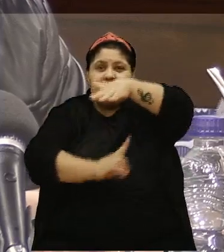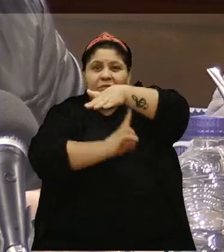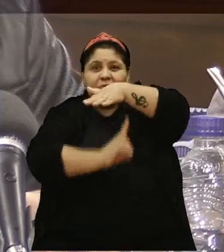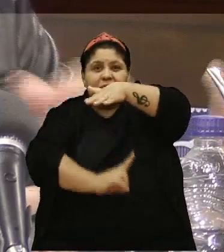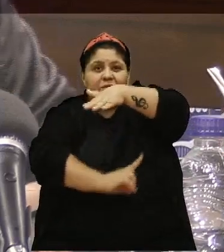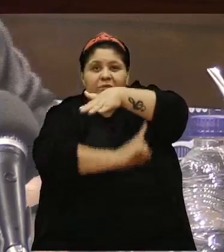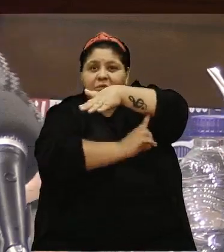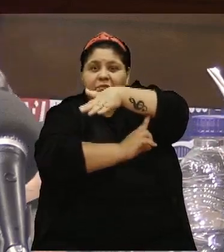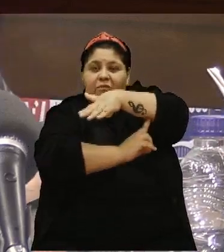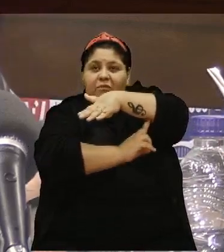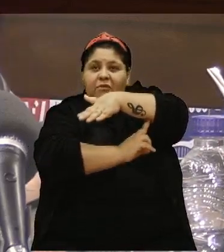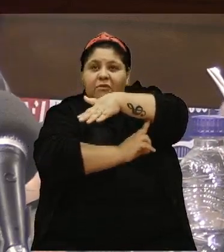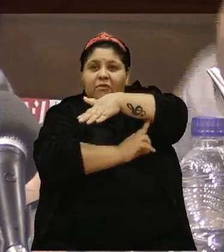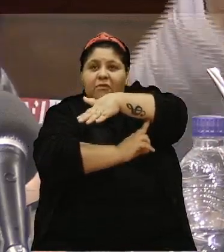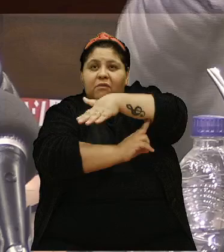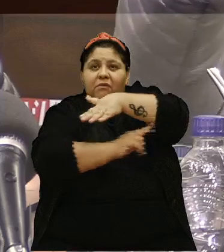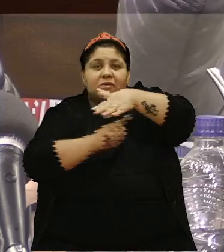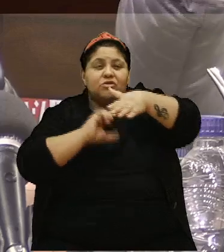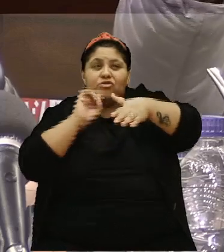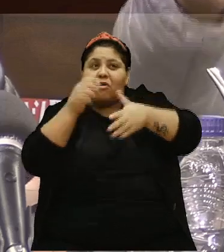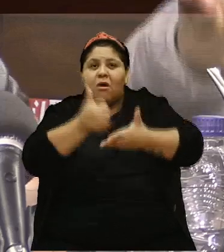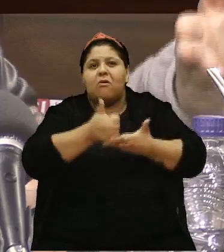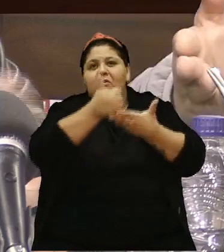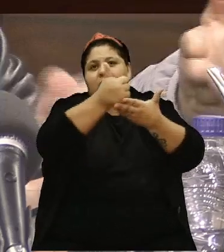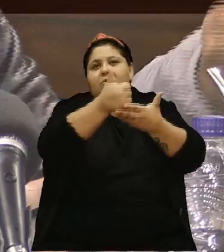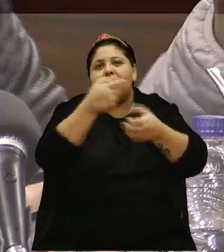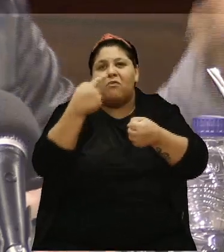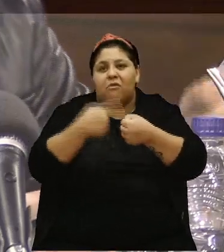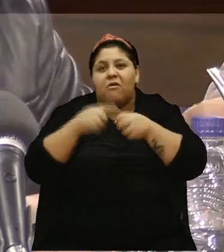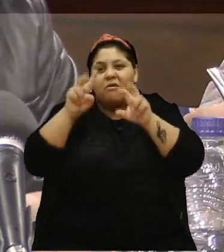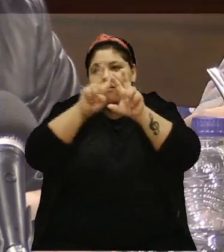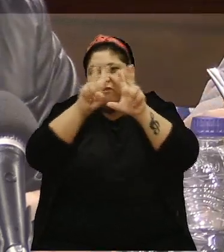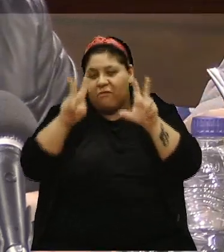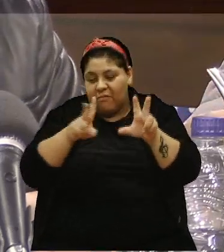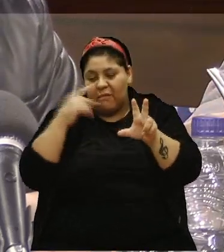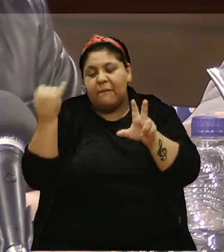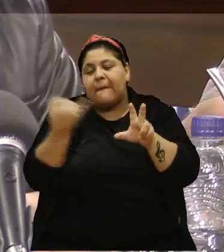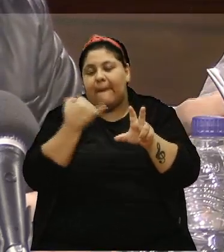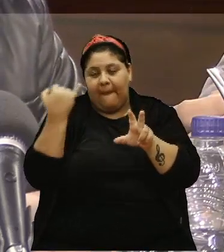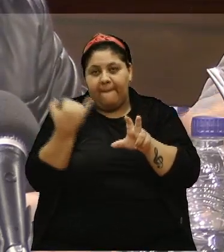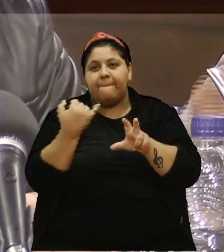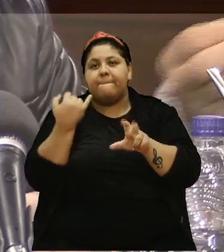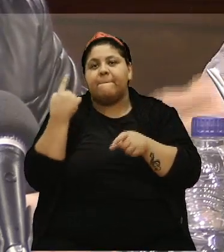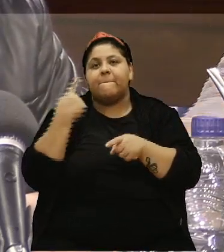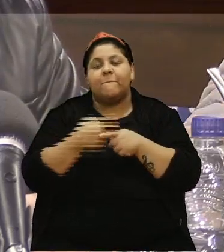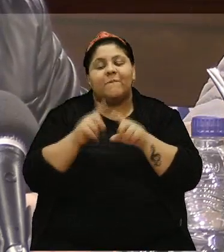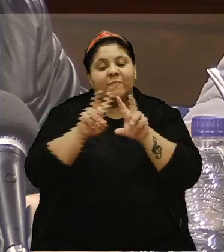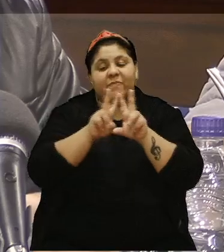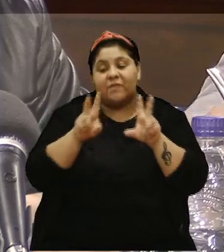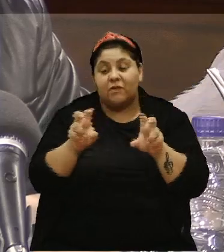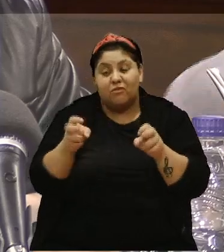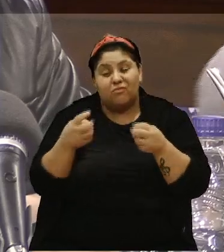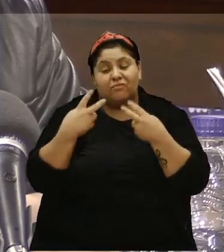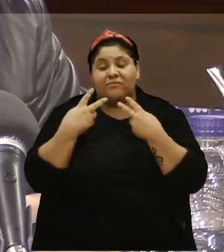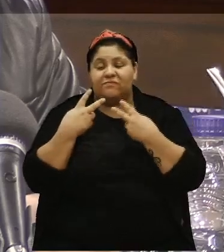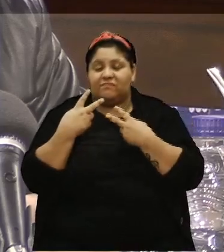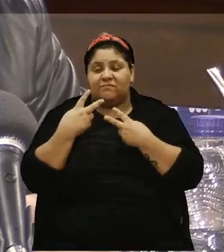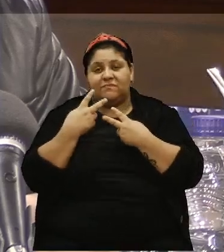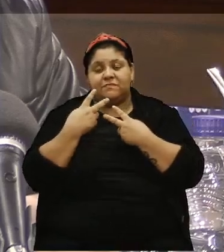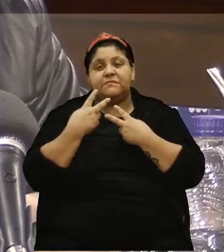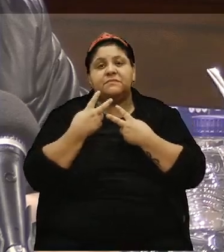são subempregados da cidade. Esse tema que o senhor traz é importantíssimo, porque é um tema que a gente só percebe